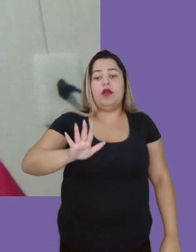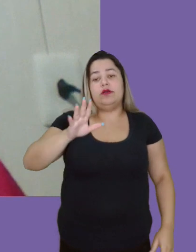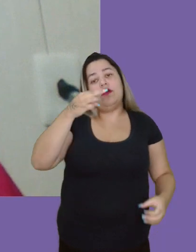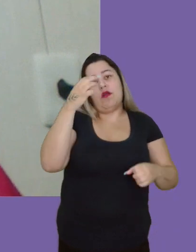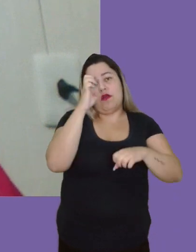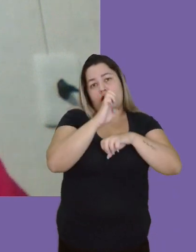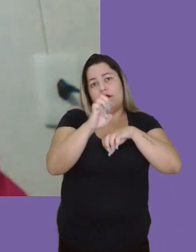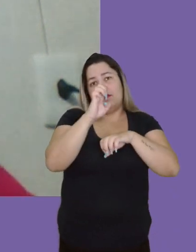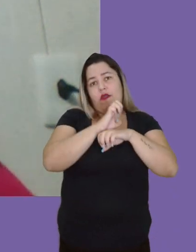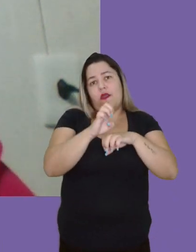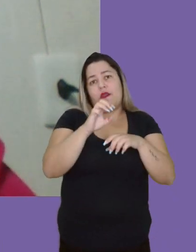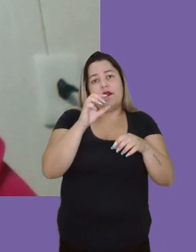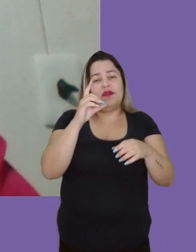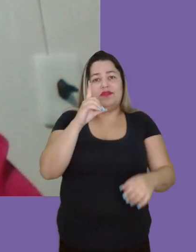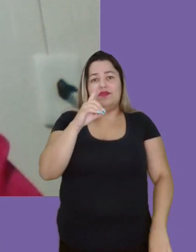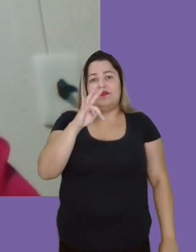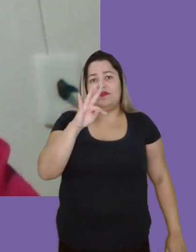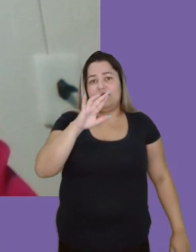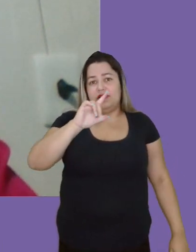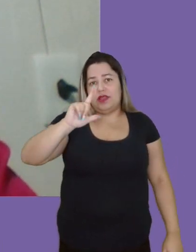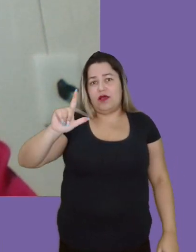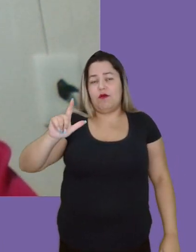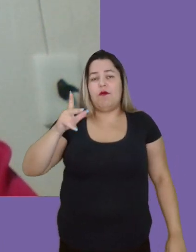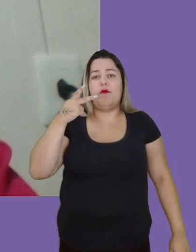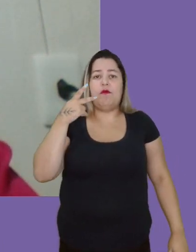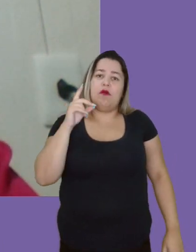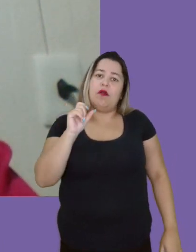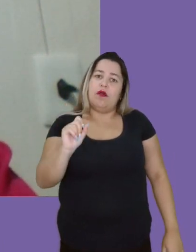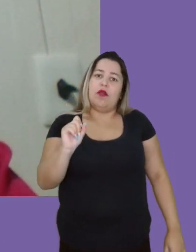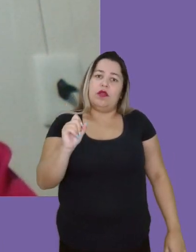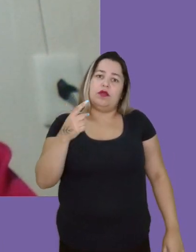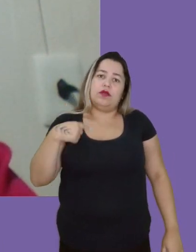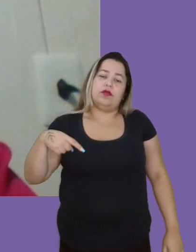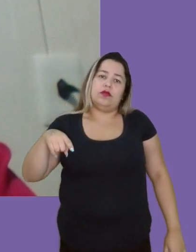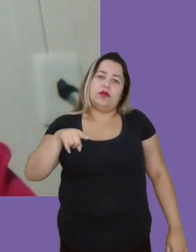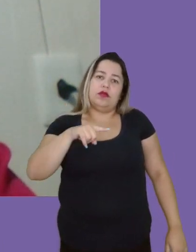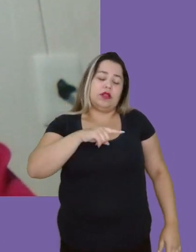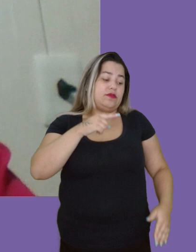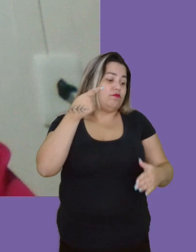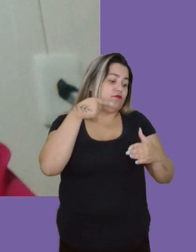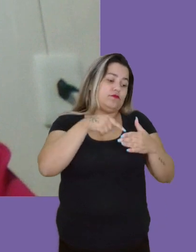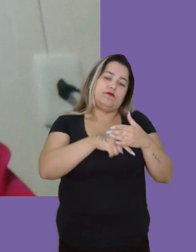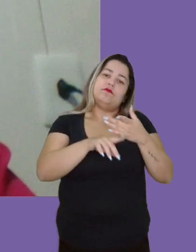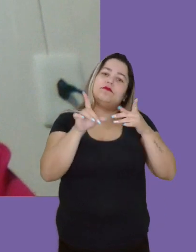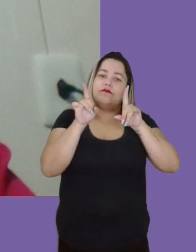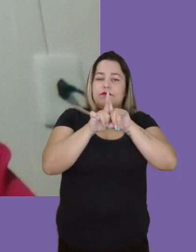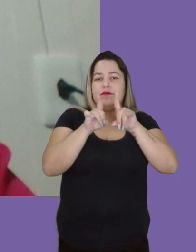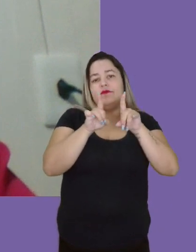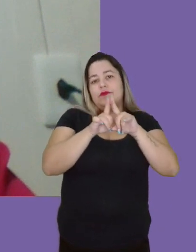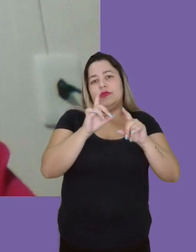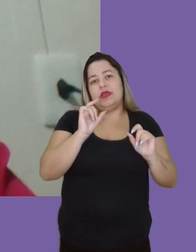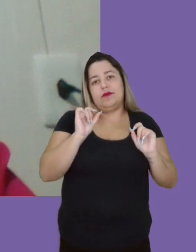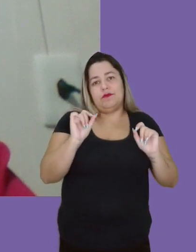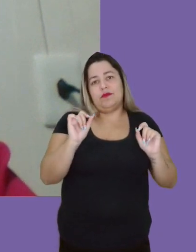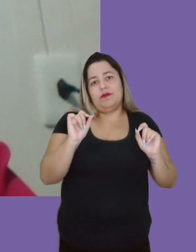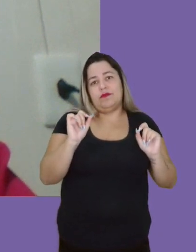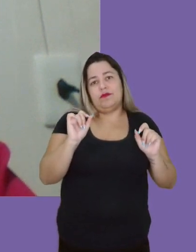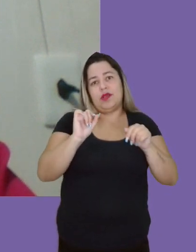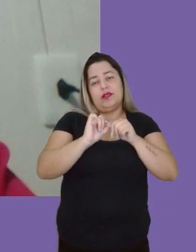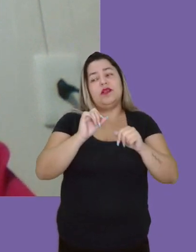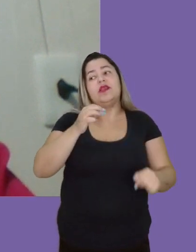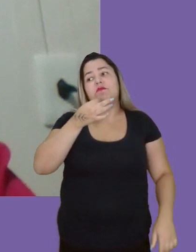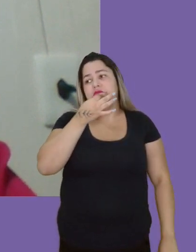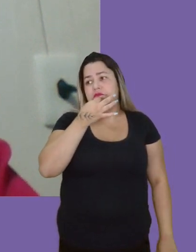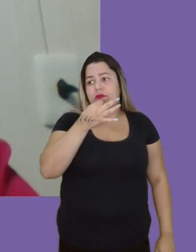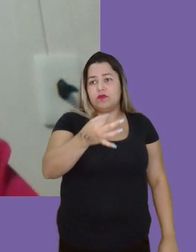e distrital também, para a gente aprofundar, inclusive, fazer aquilo que é recomendado,